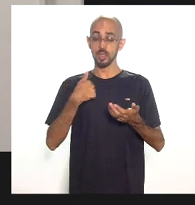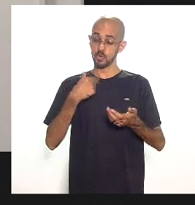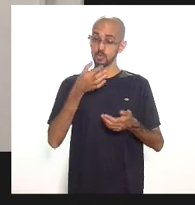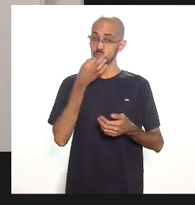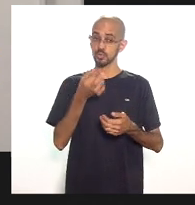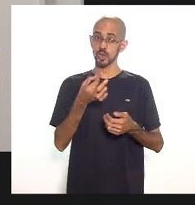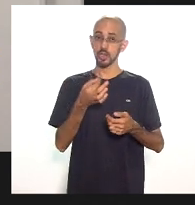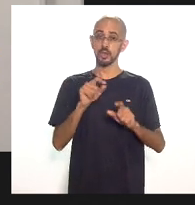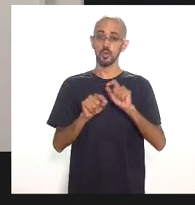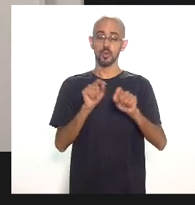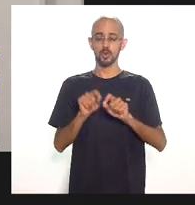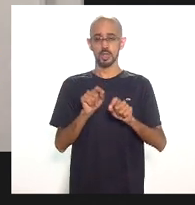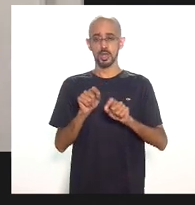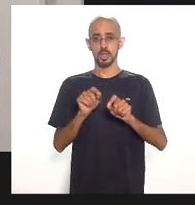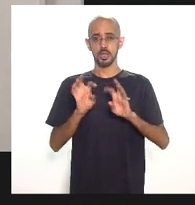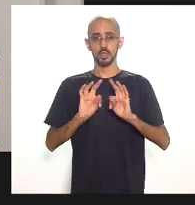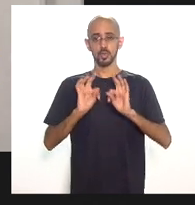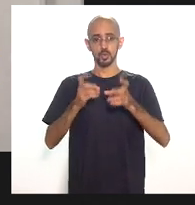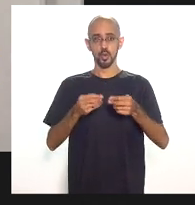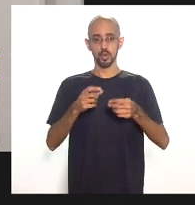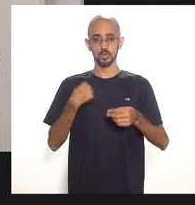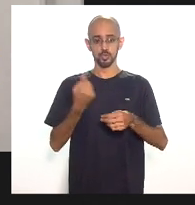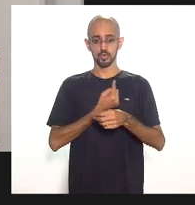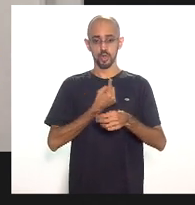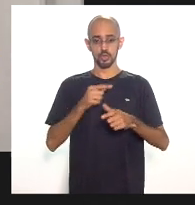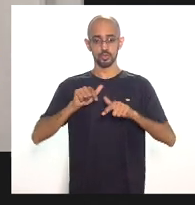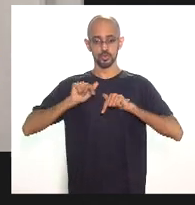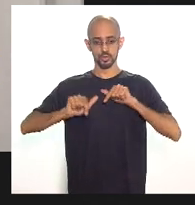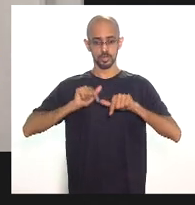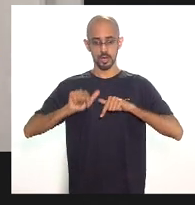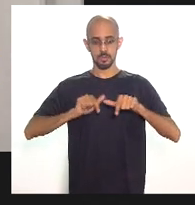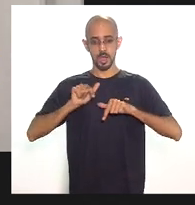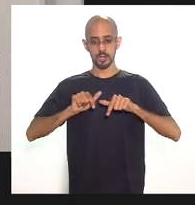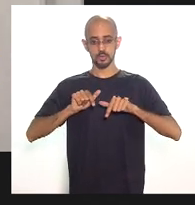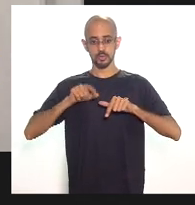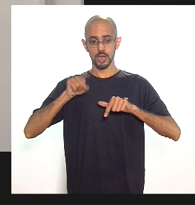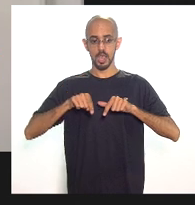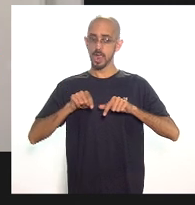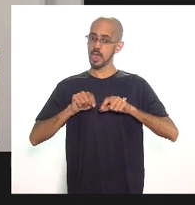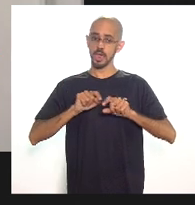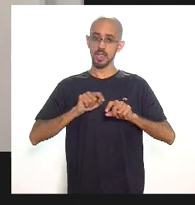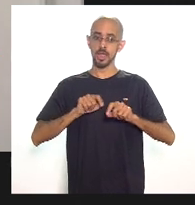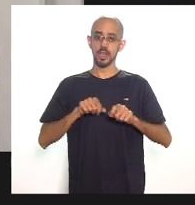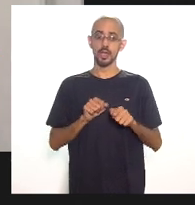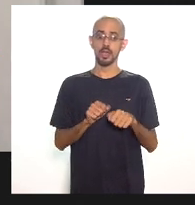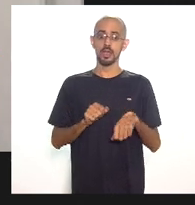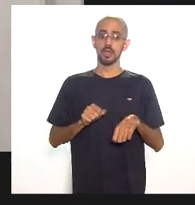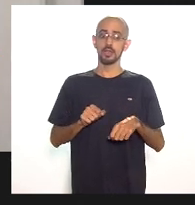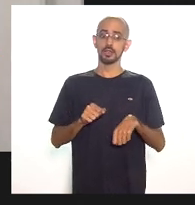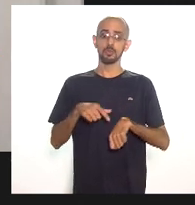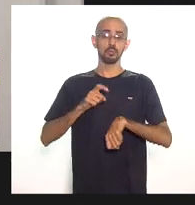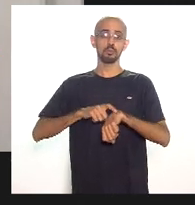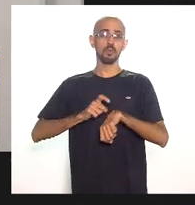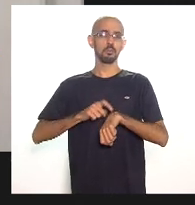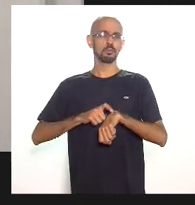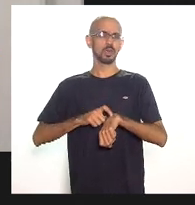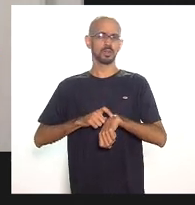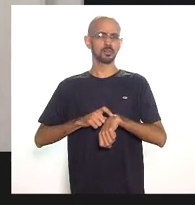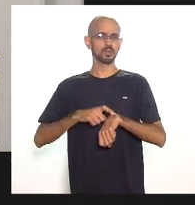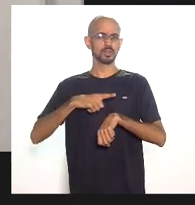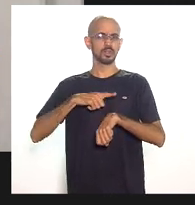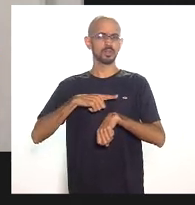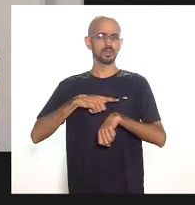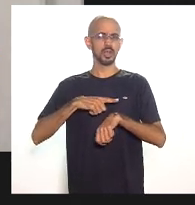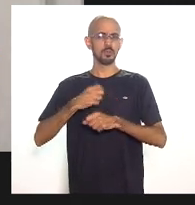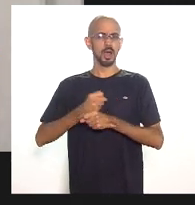porque todos os nossos trabalhos são realizados dentro de uma construção